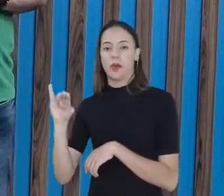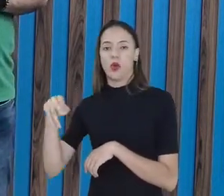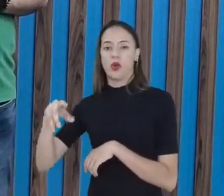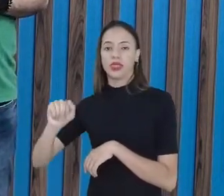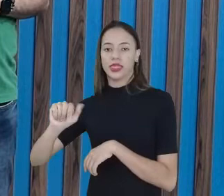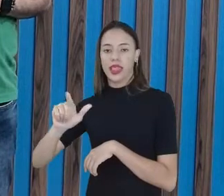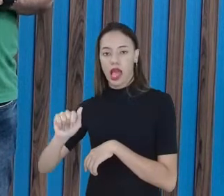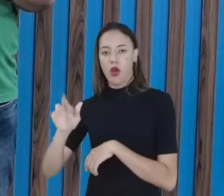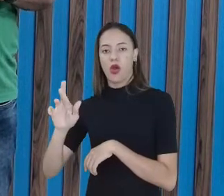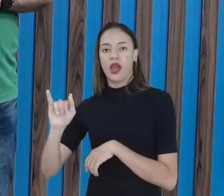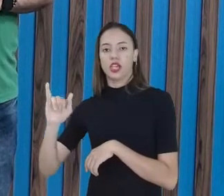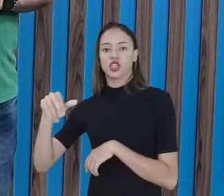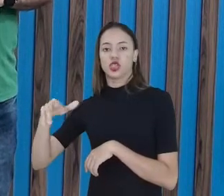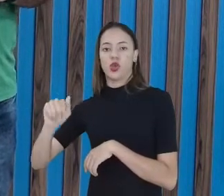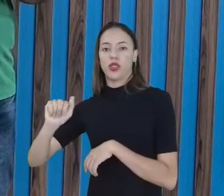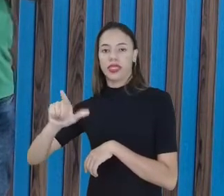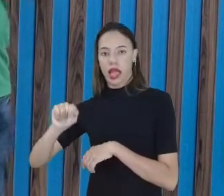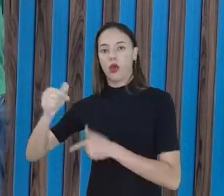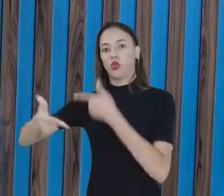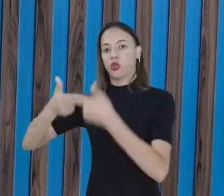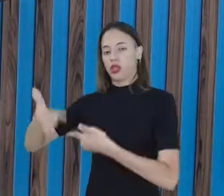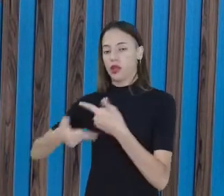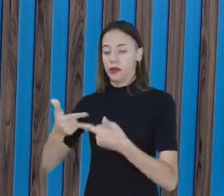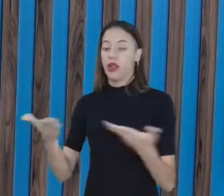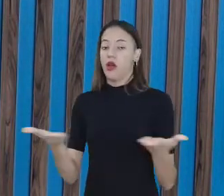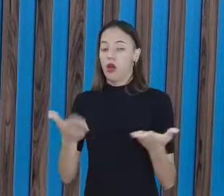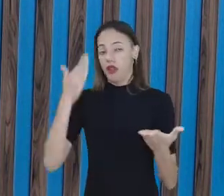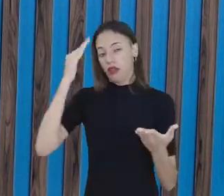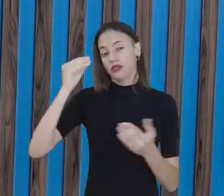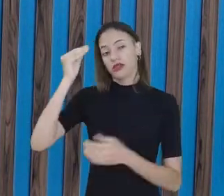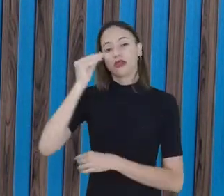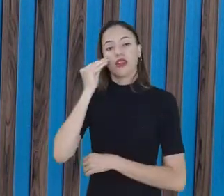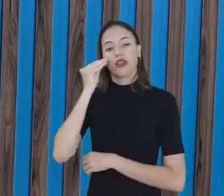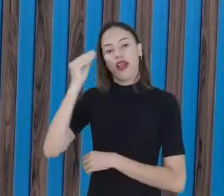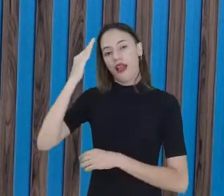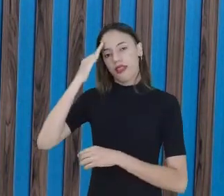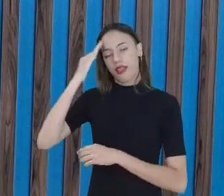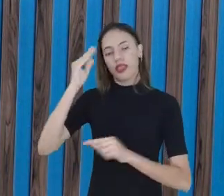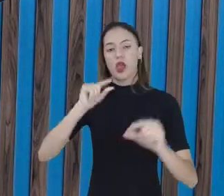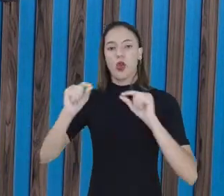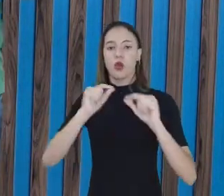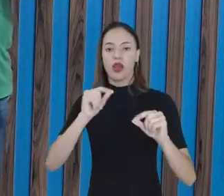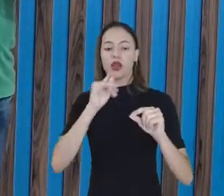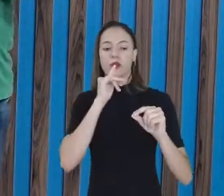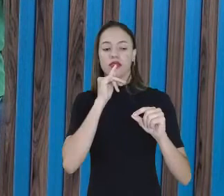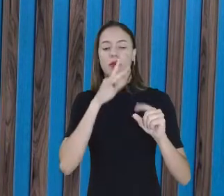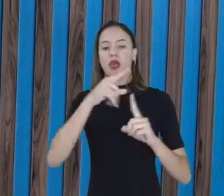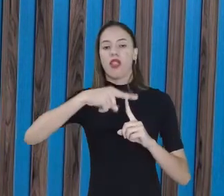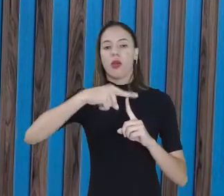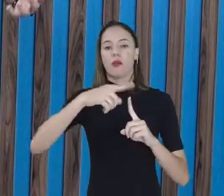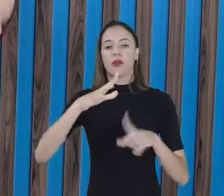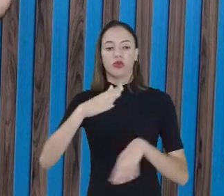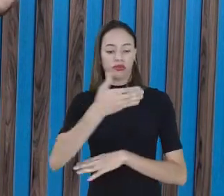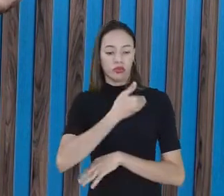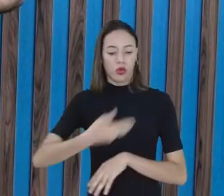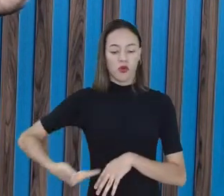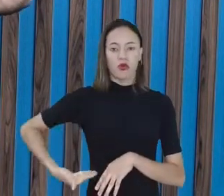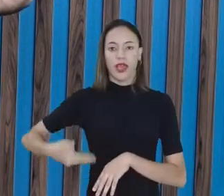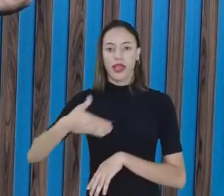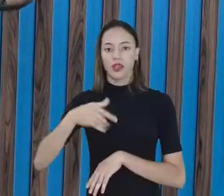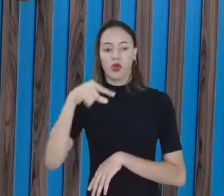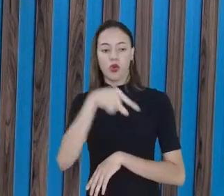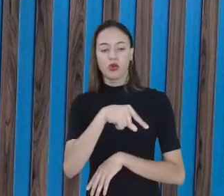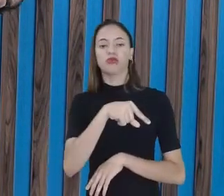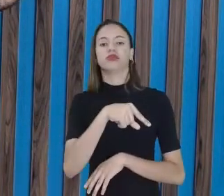nós vamos tentar entender sobre a forma de governo local, como é que se organiza o governo